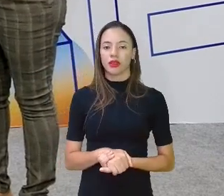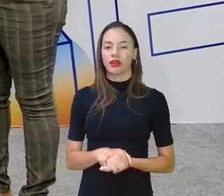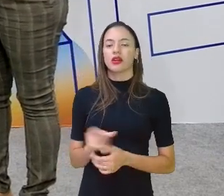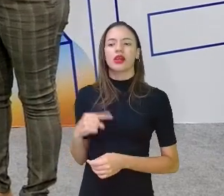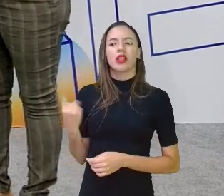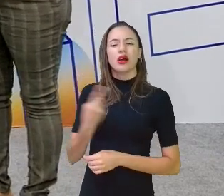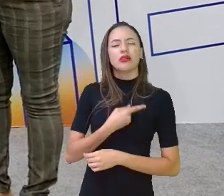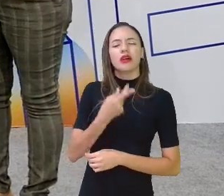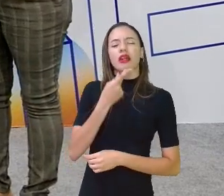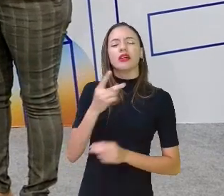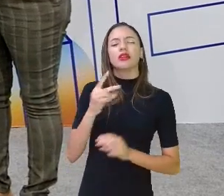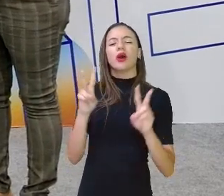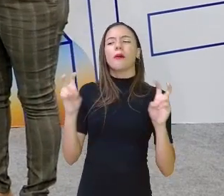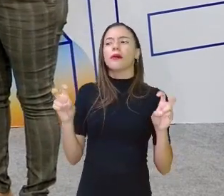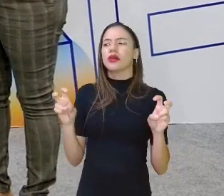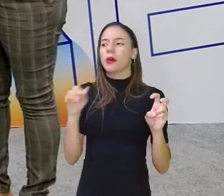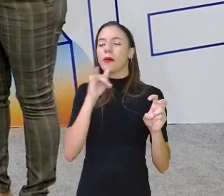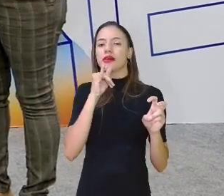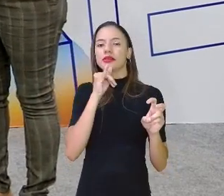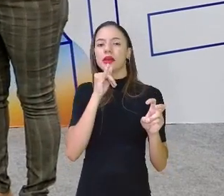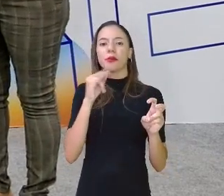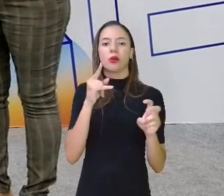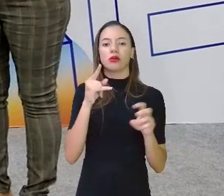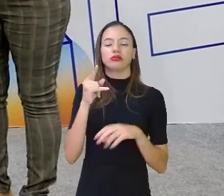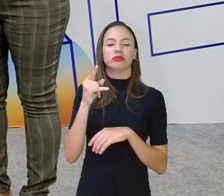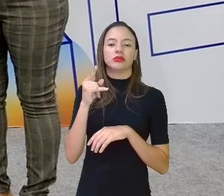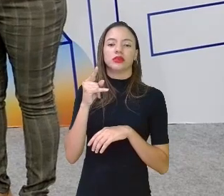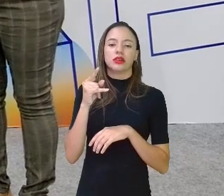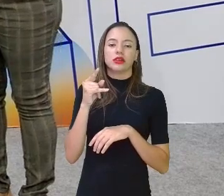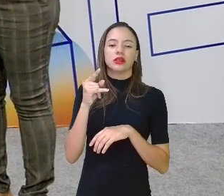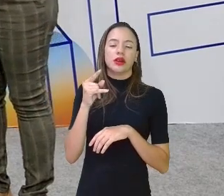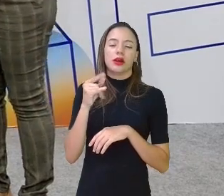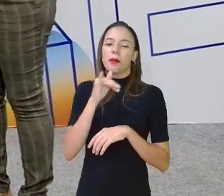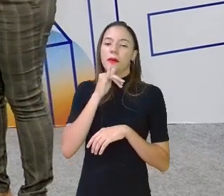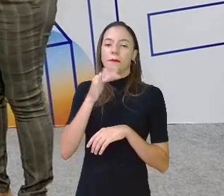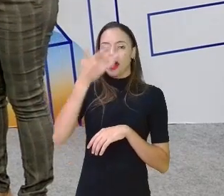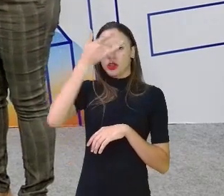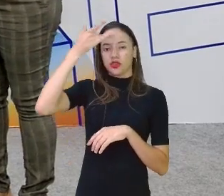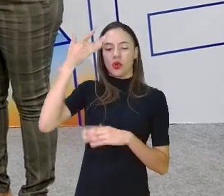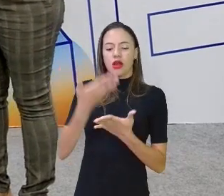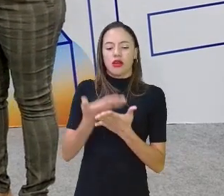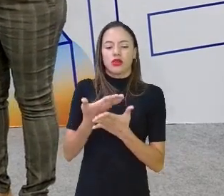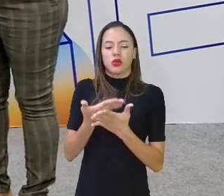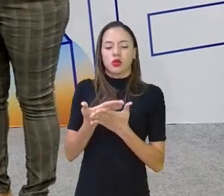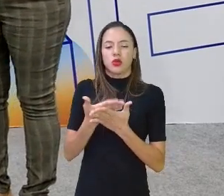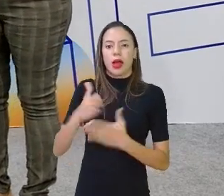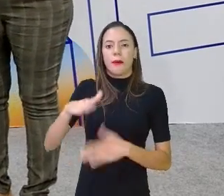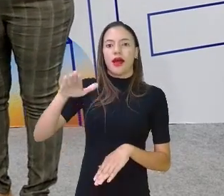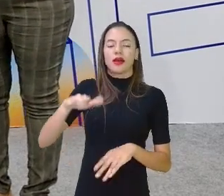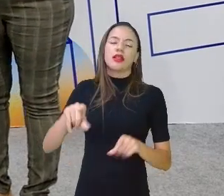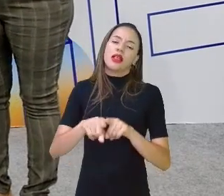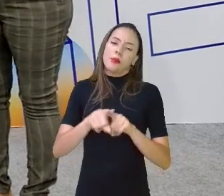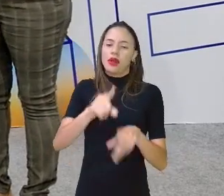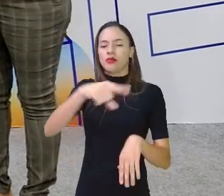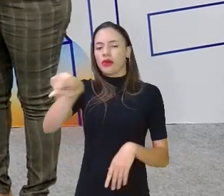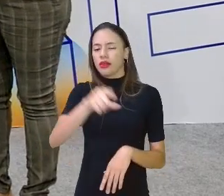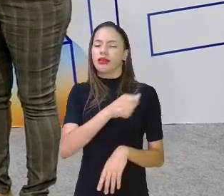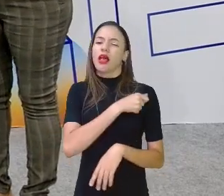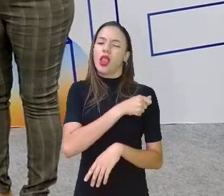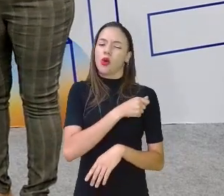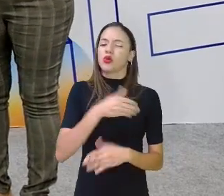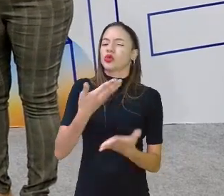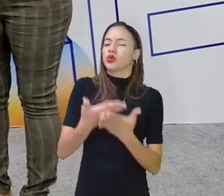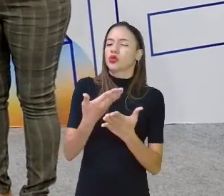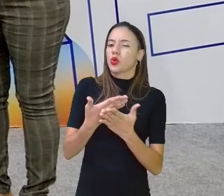do senso comum, né? Isso, Das senso comum, pessoas do senso senso comum. Quando a gente vai estudar um pouquinho mais, nossos alunos que já estudam, que